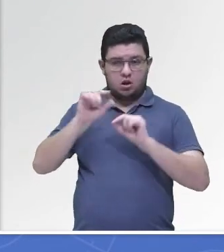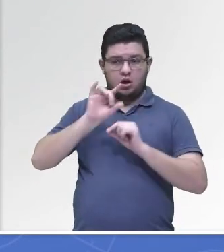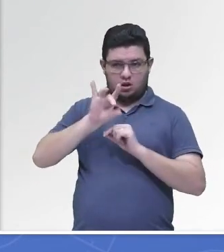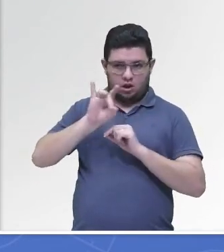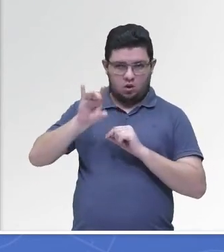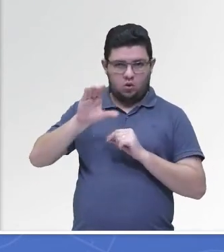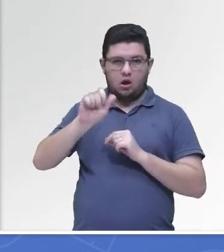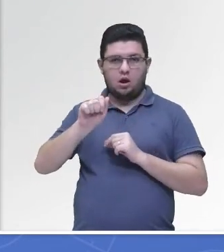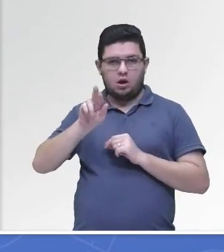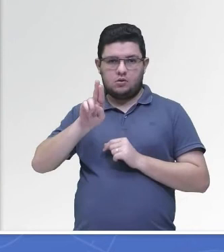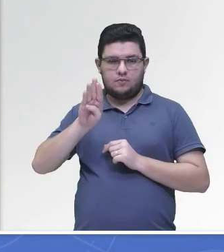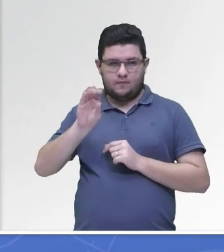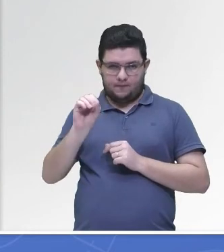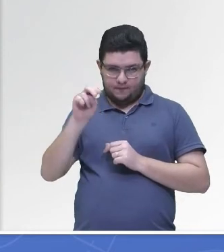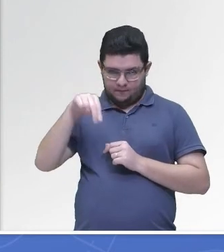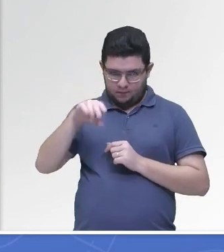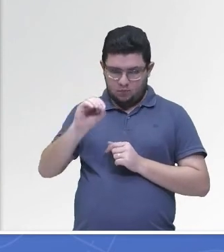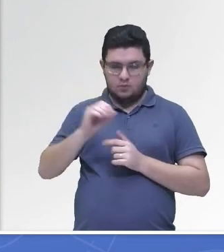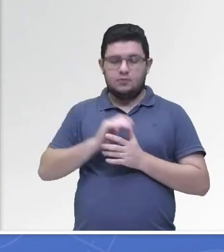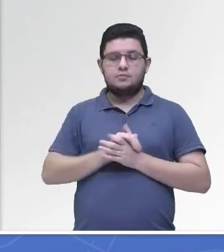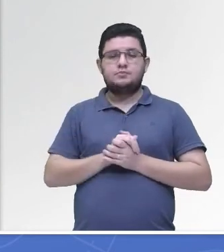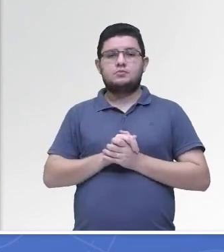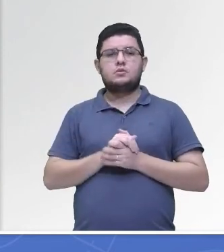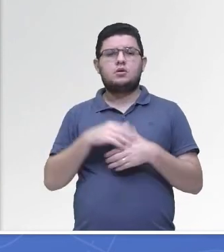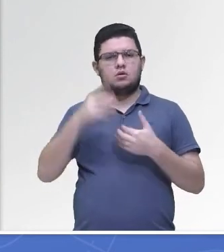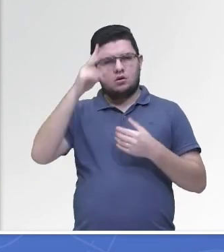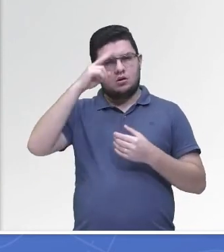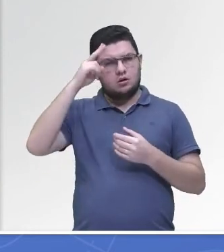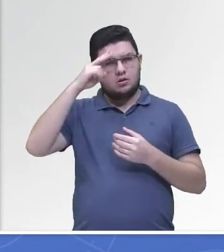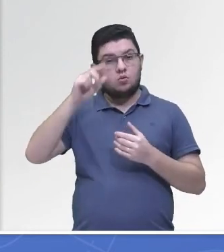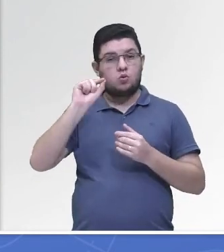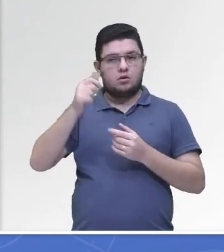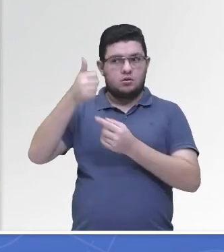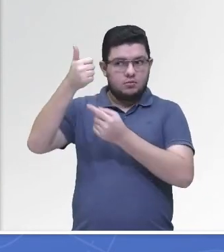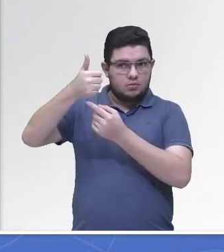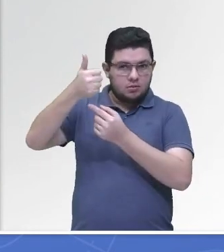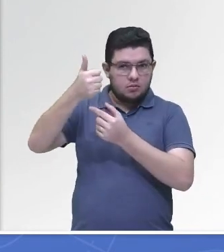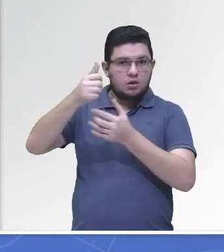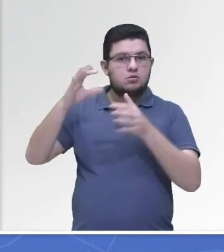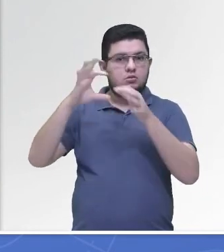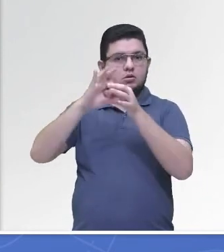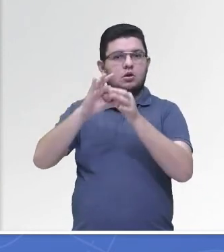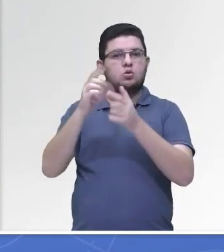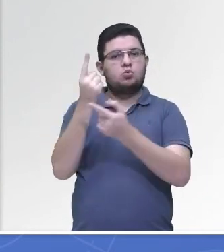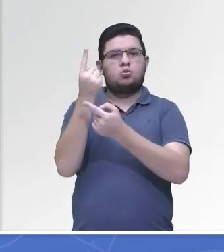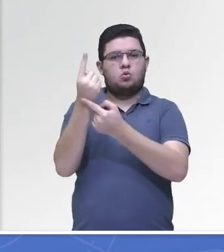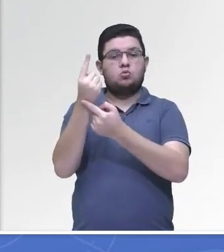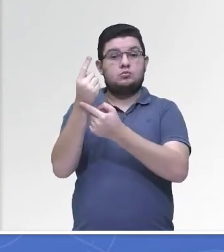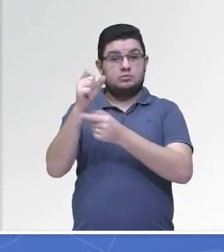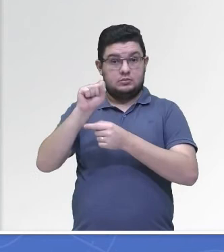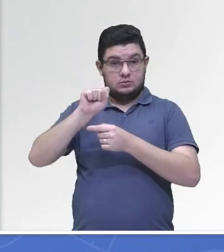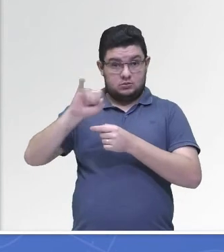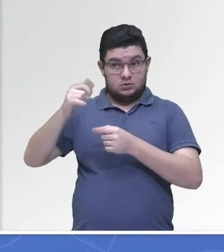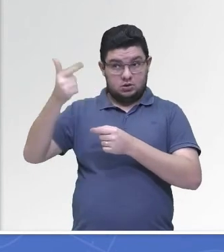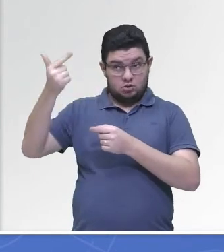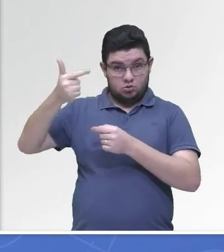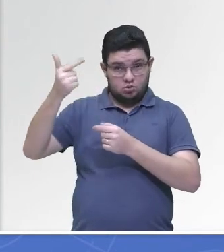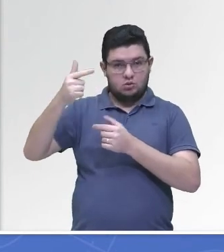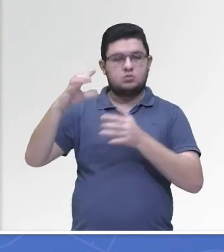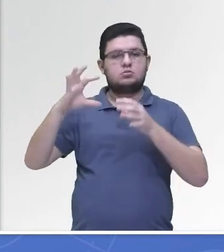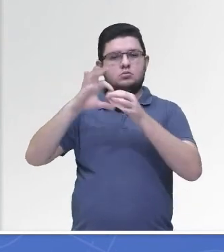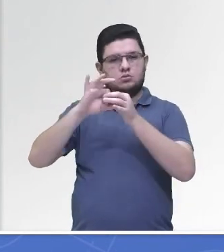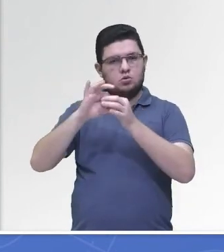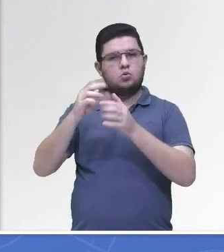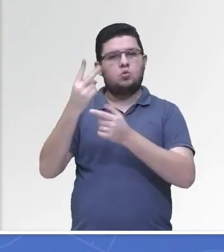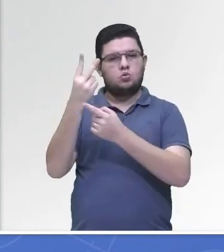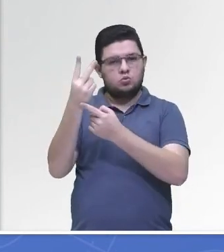dúvida. Lembrando, o carbono primário é aquele que está ligado a um único átomo de carbono, secundário é aquele que está ligado a 2 átomos